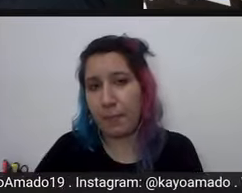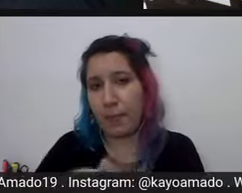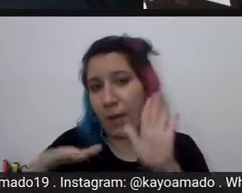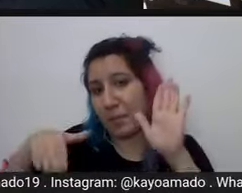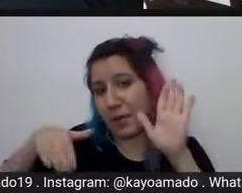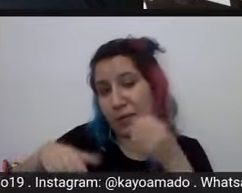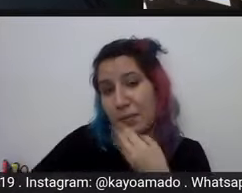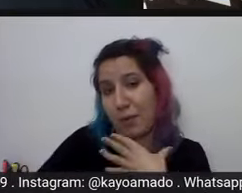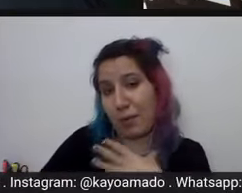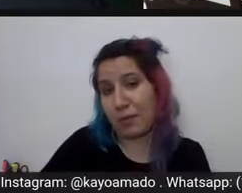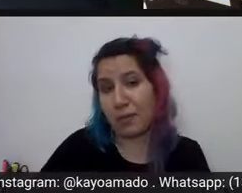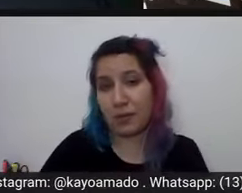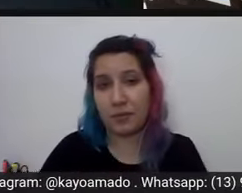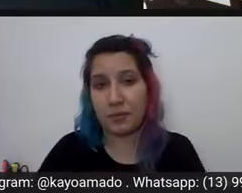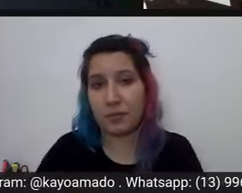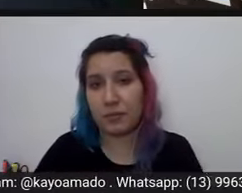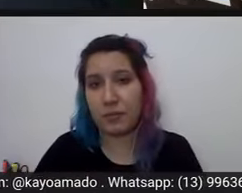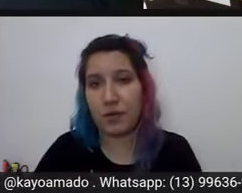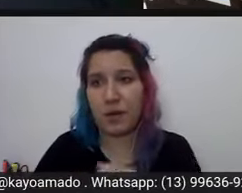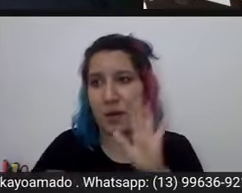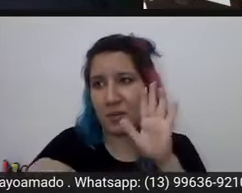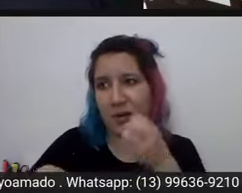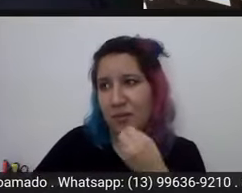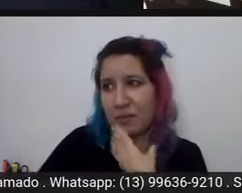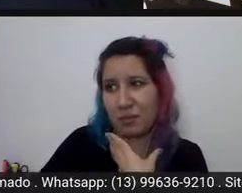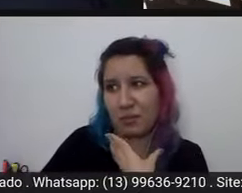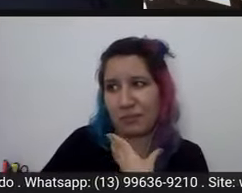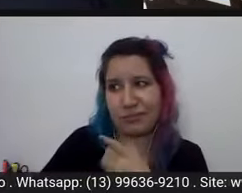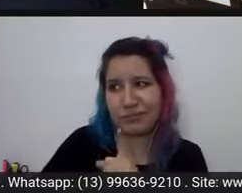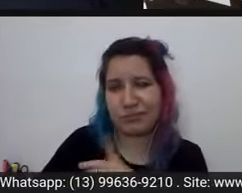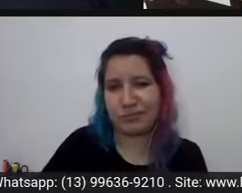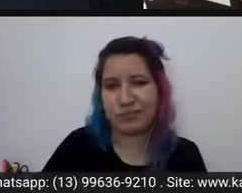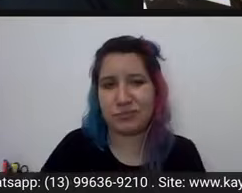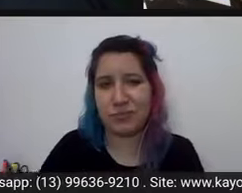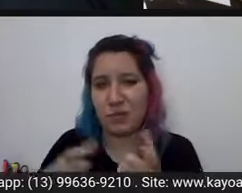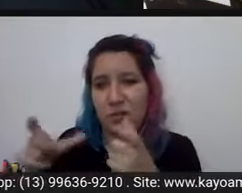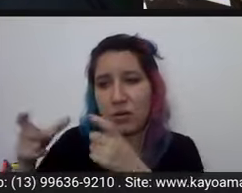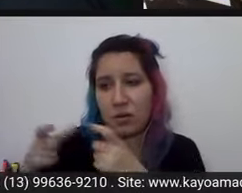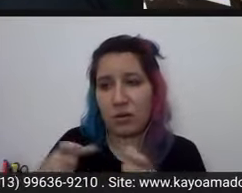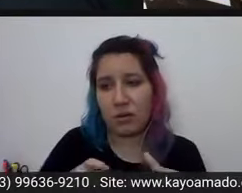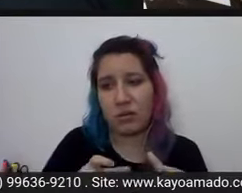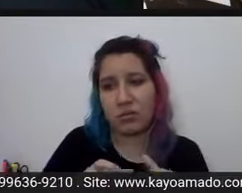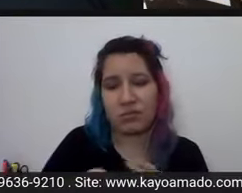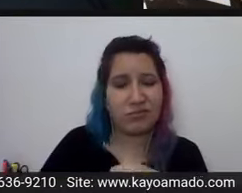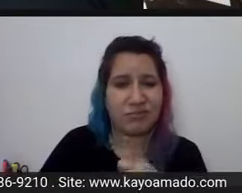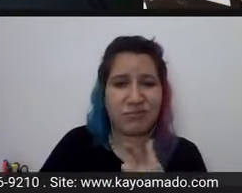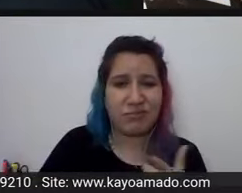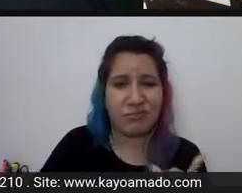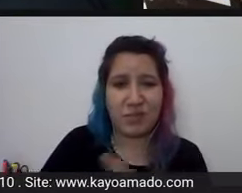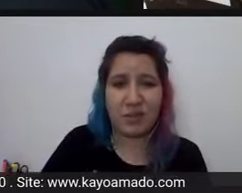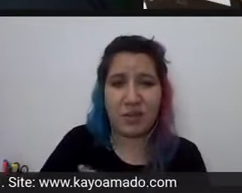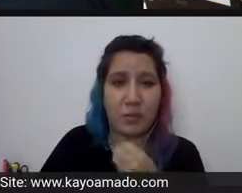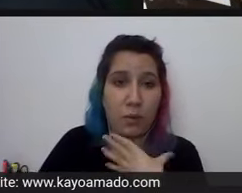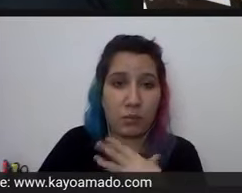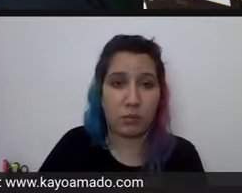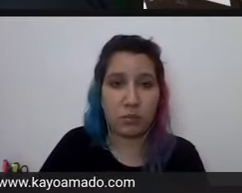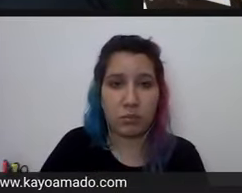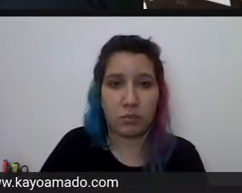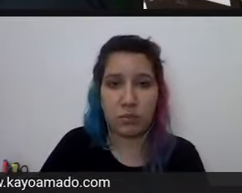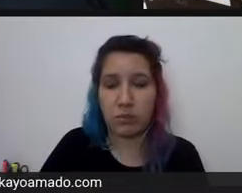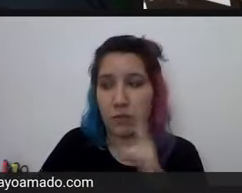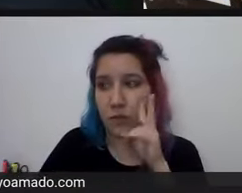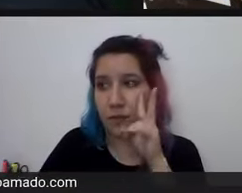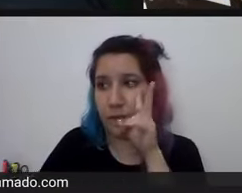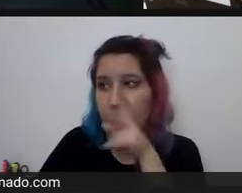boa. Aí a gente vai para a praia, vê que não está. Aí volta para os bairros. Ah, nos bairros as coisas também não estão boas. Então vamos lá ver o vídeo